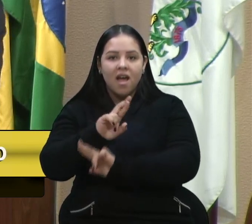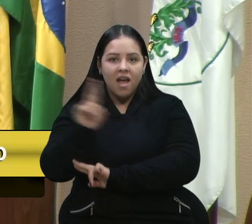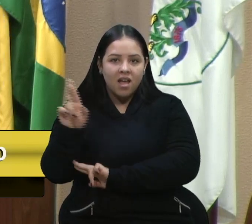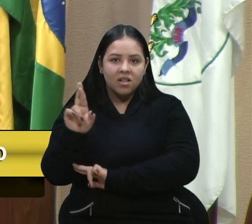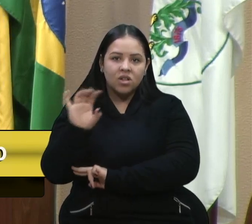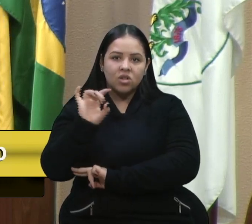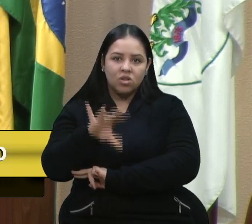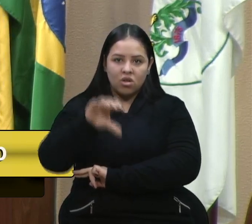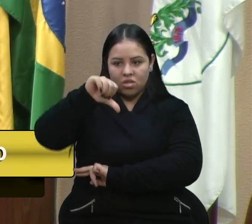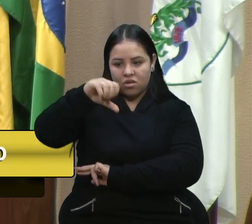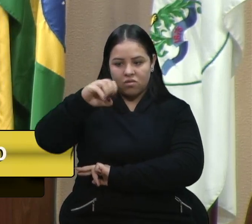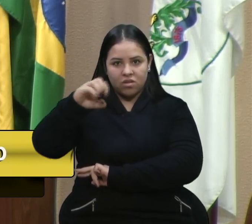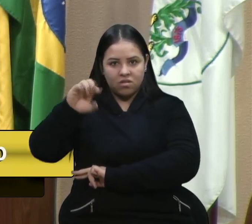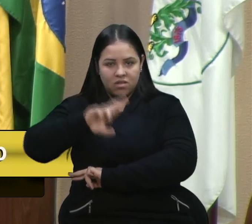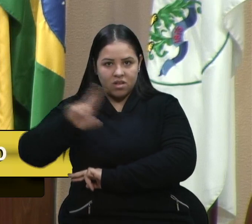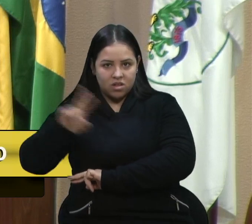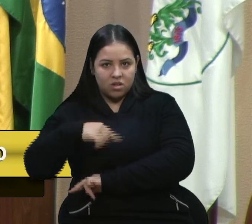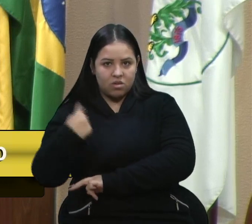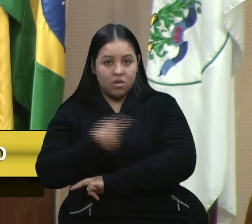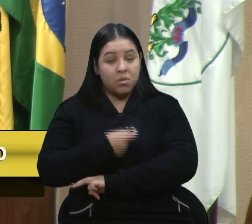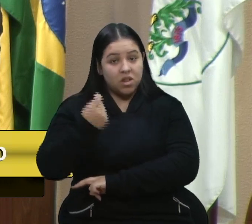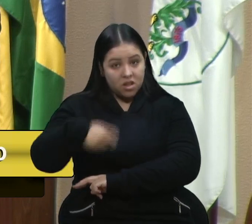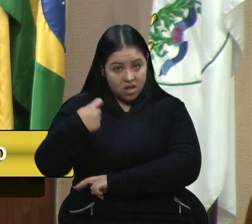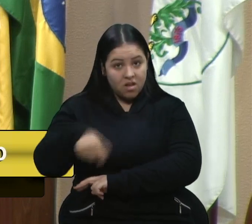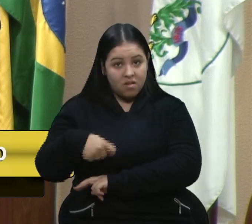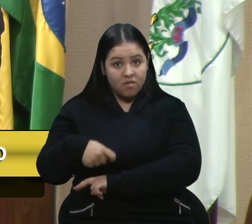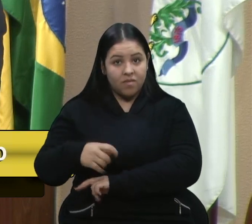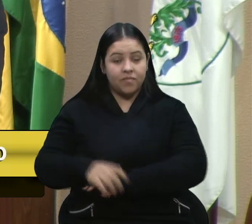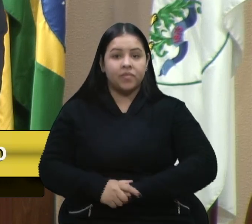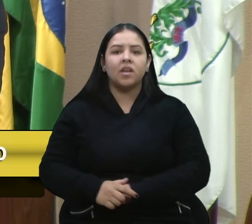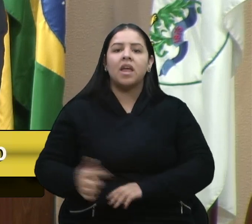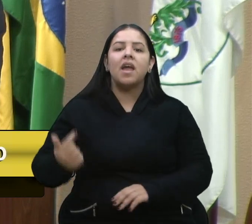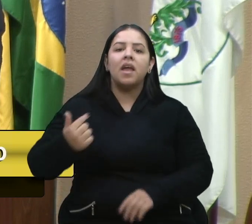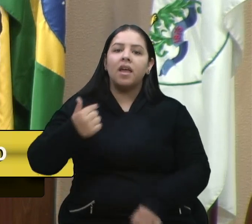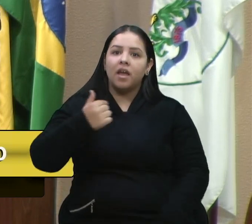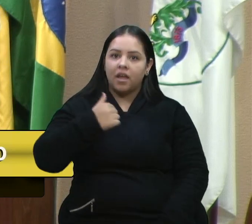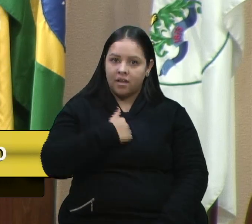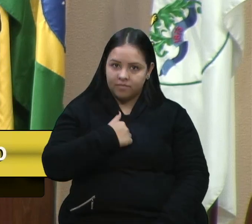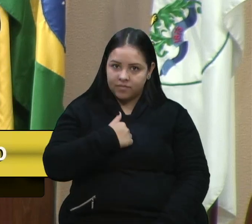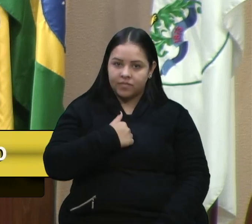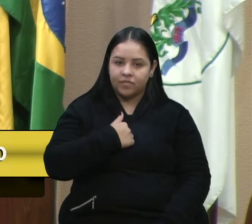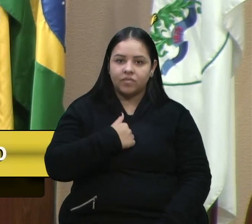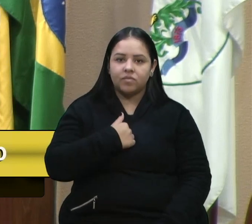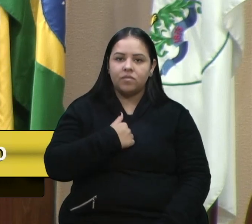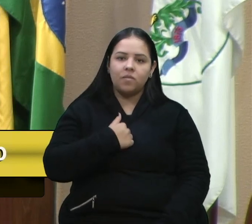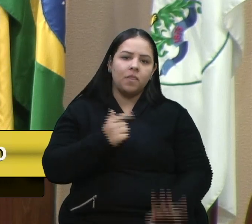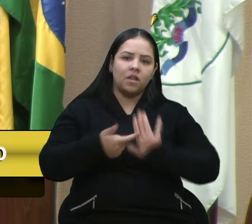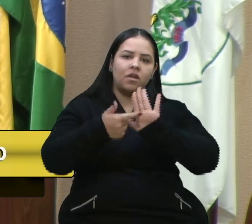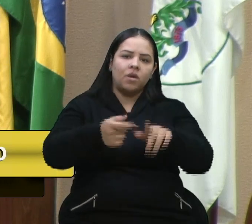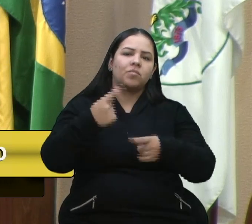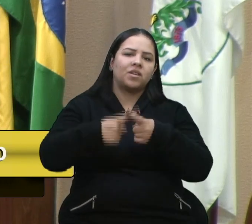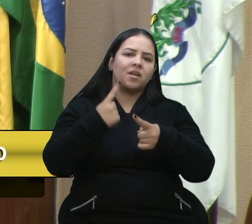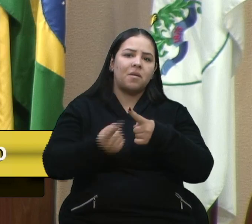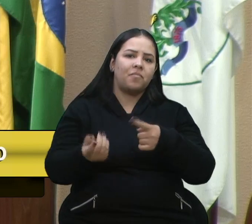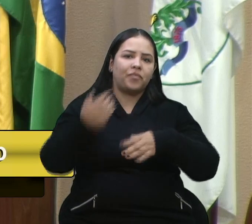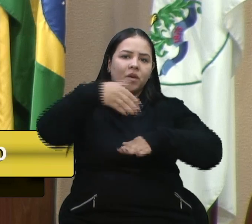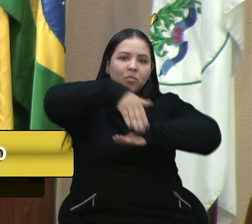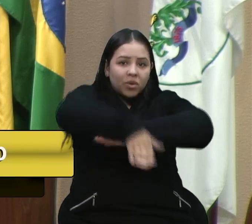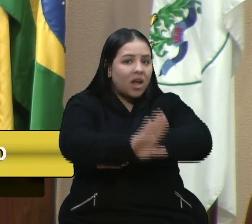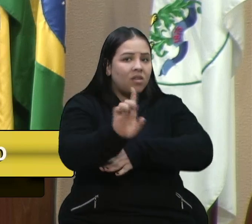apenas R$ 900 o Uma parte, necessário. Eu vou deixar esse crédito aqui. Provavelmente buraco não vai faltar, né,